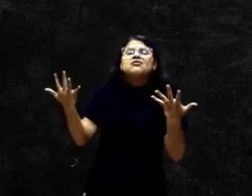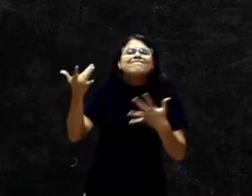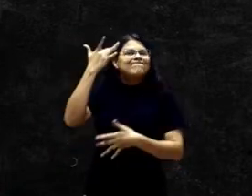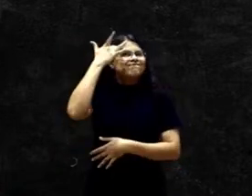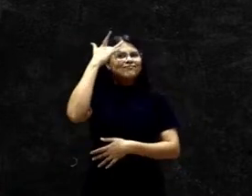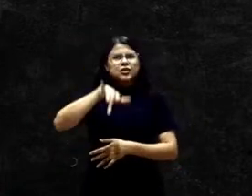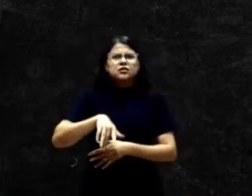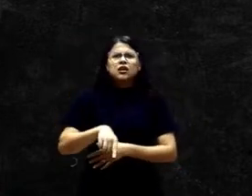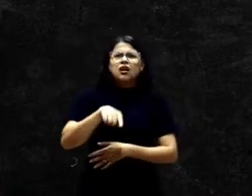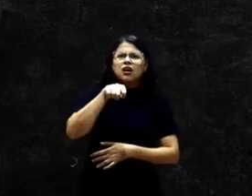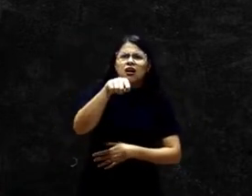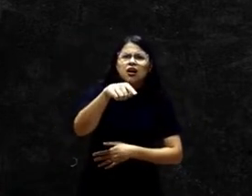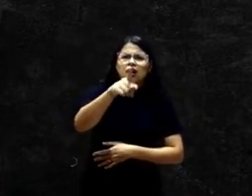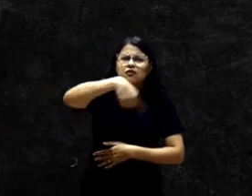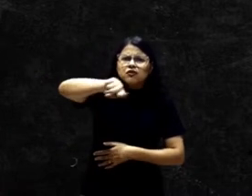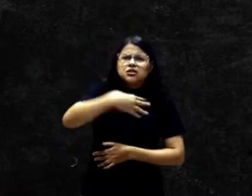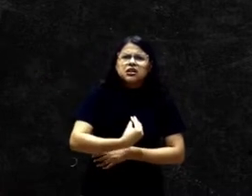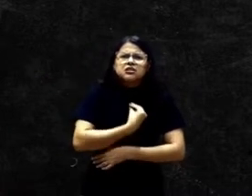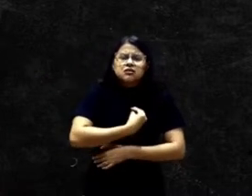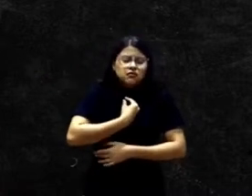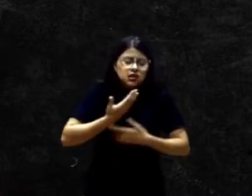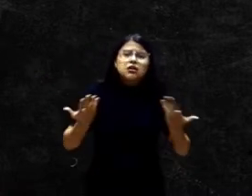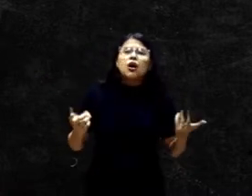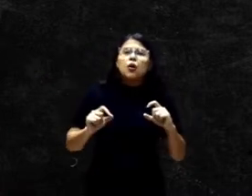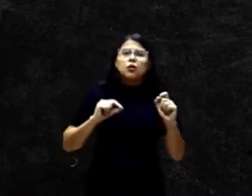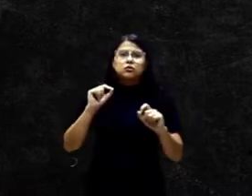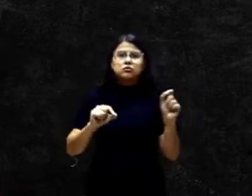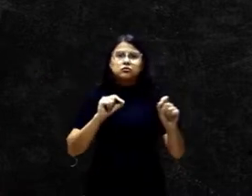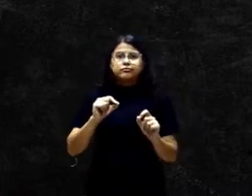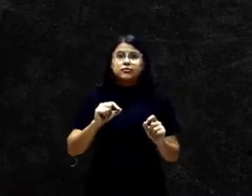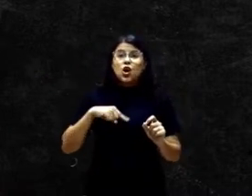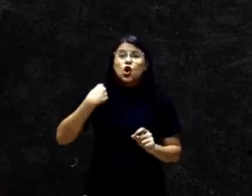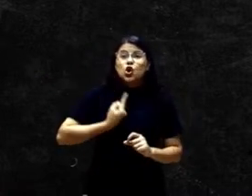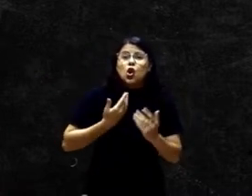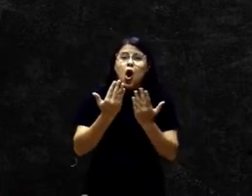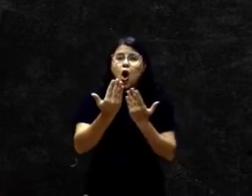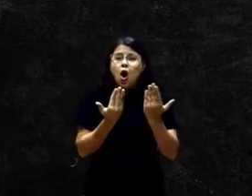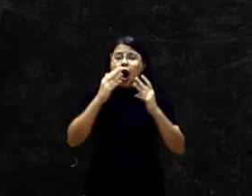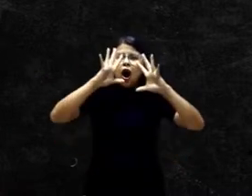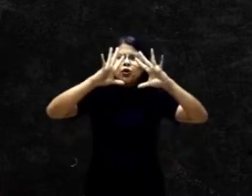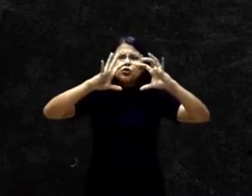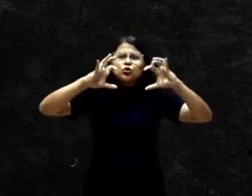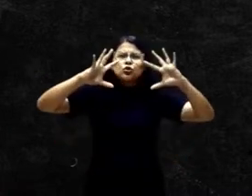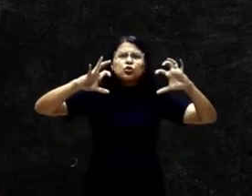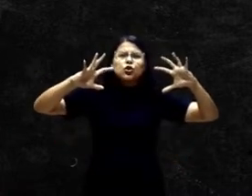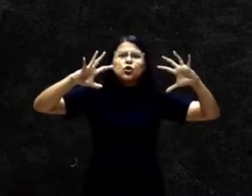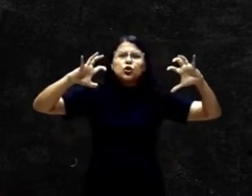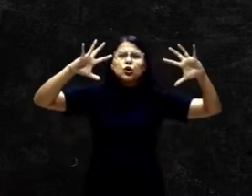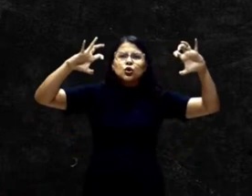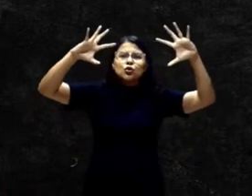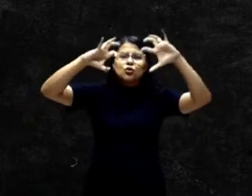vocês? Vocês não passam de neblina que aparece por um